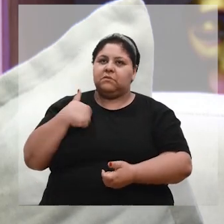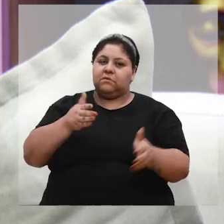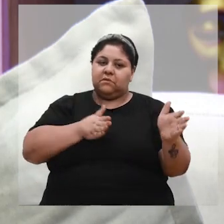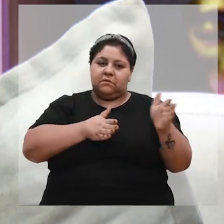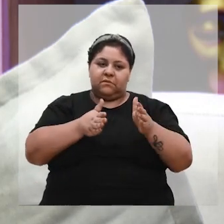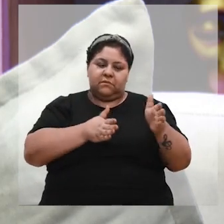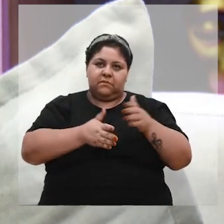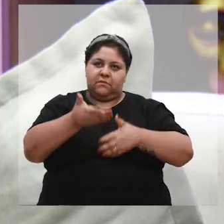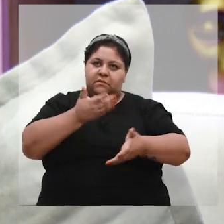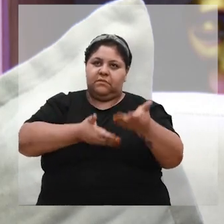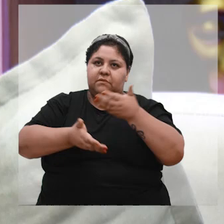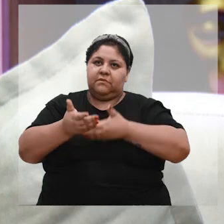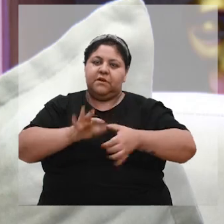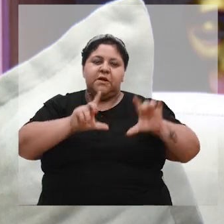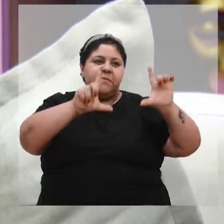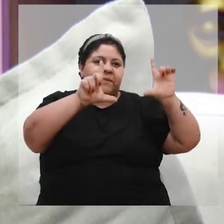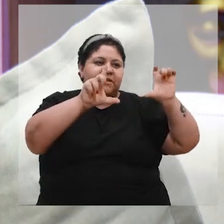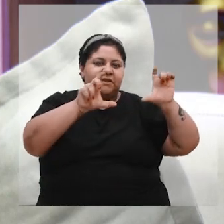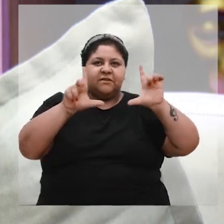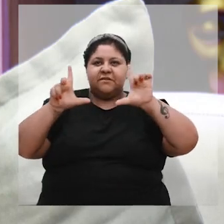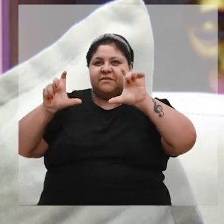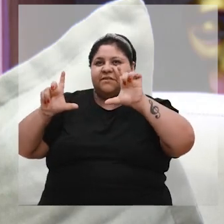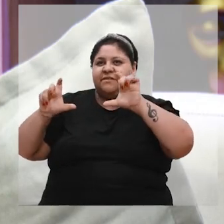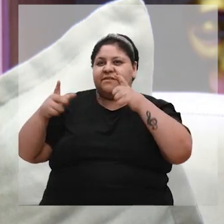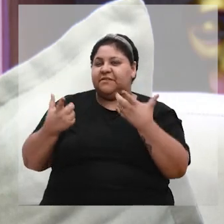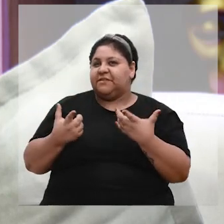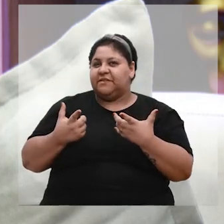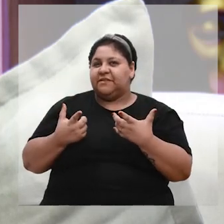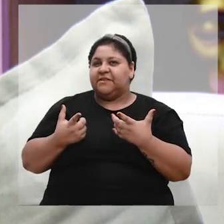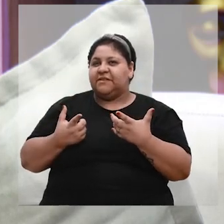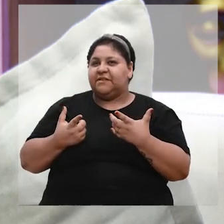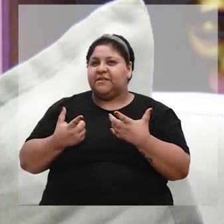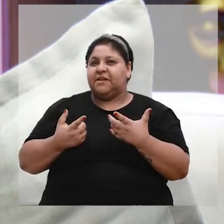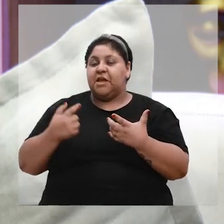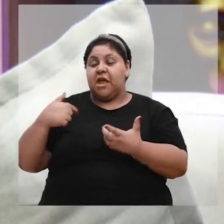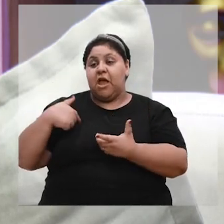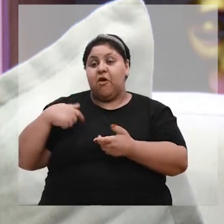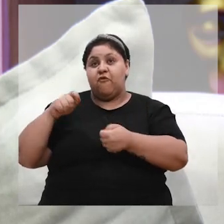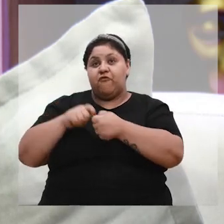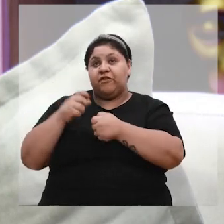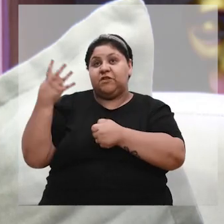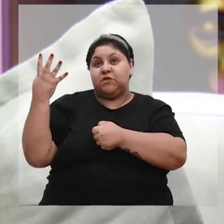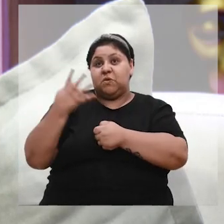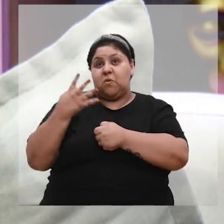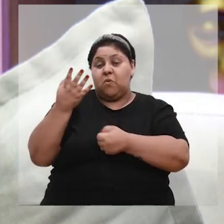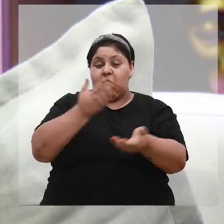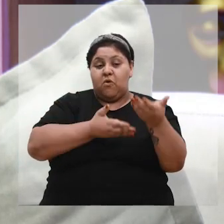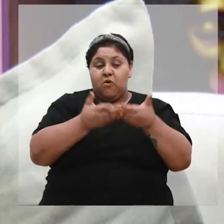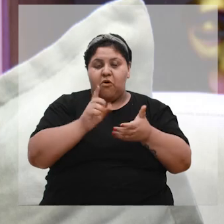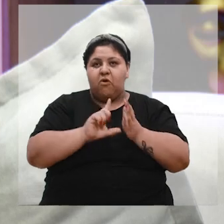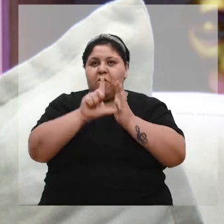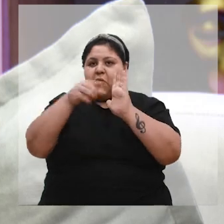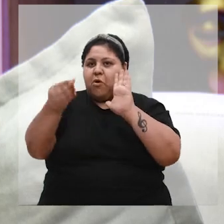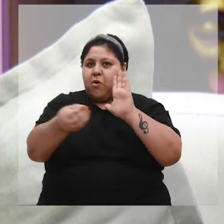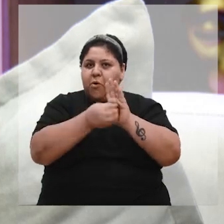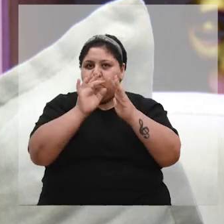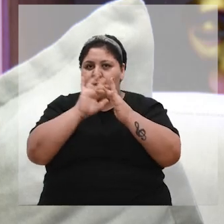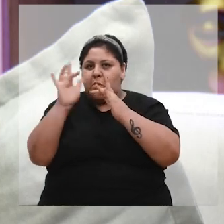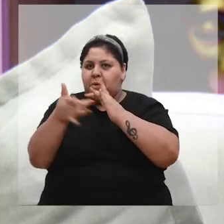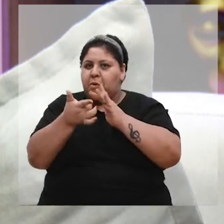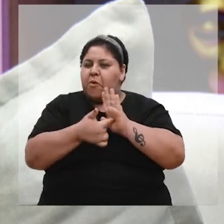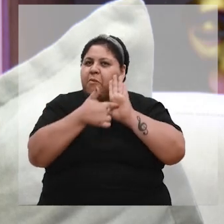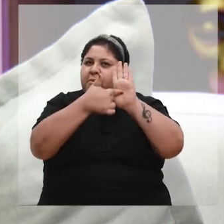até, na época que eu fiz o tratamento, eu batia foto, fazendo 1, 2, porque eu fiz 4 sessões, né? E daí depois publiquei isso nas